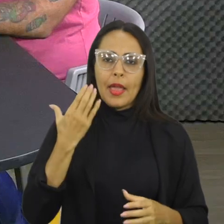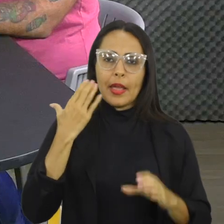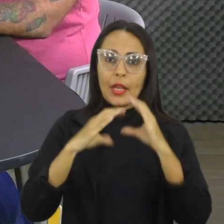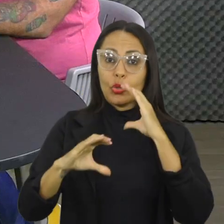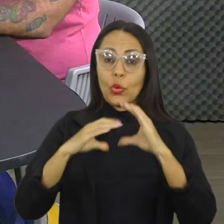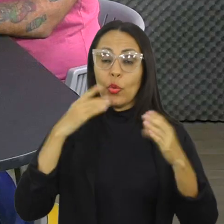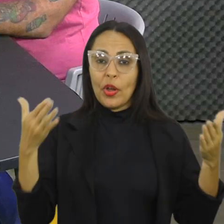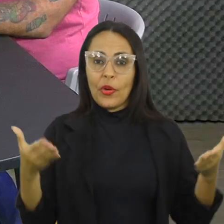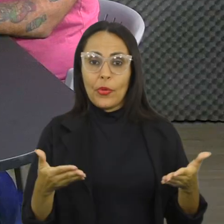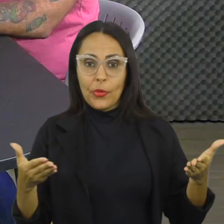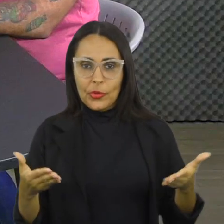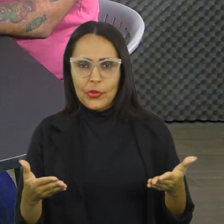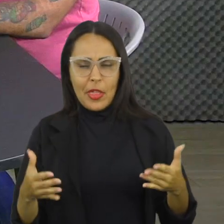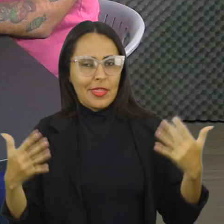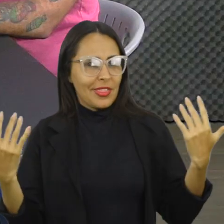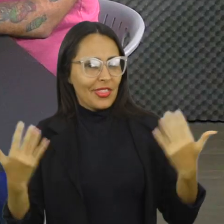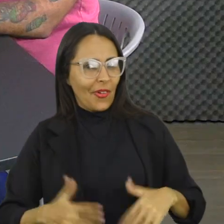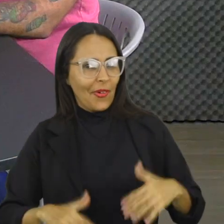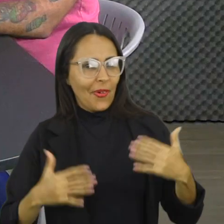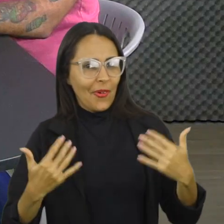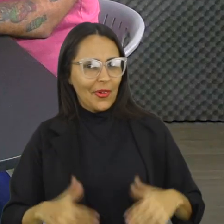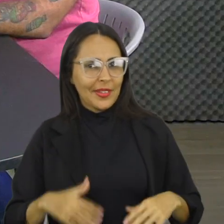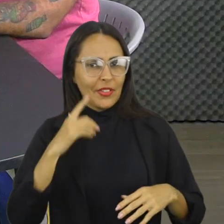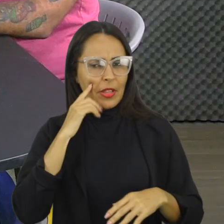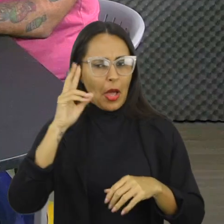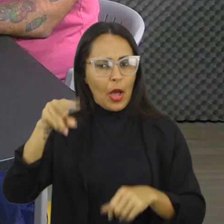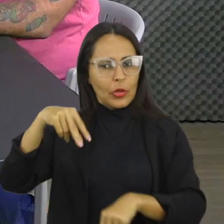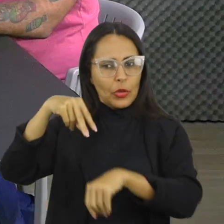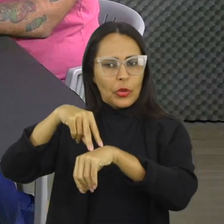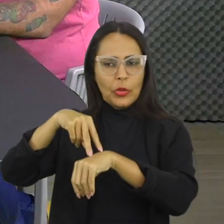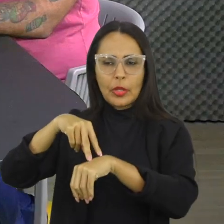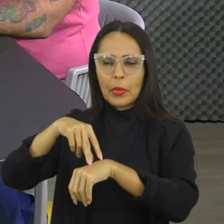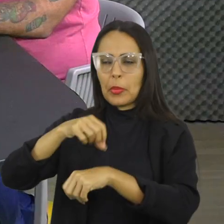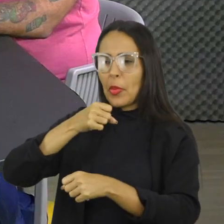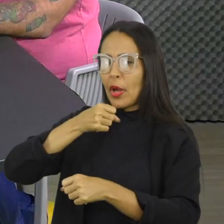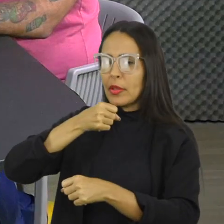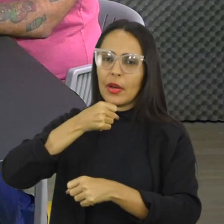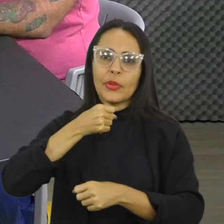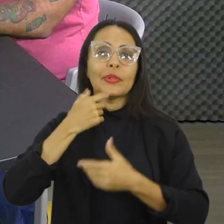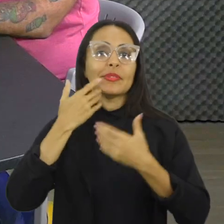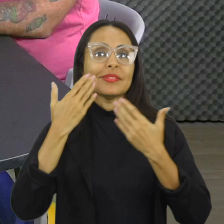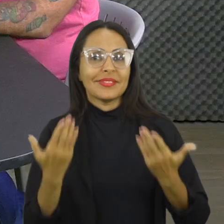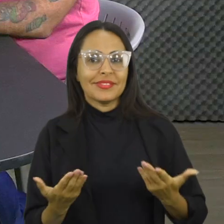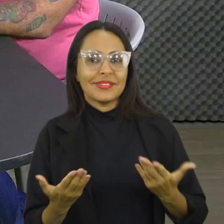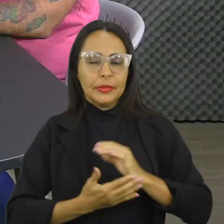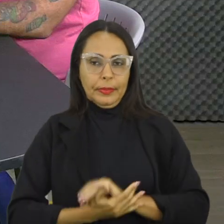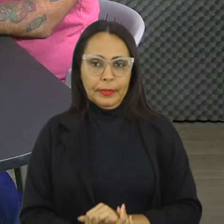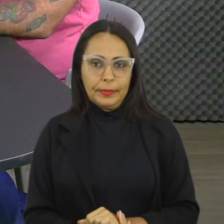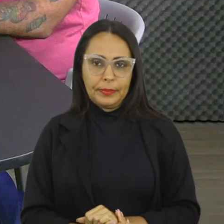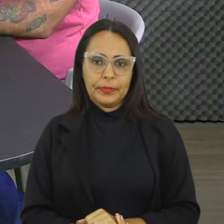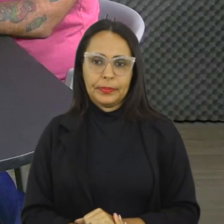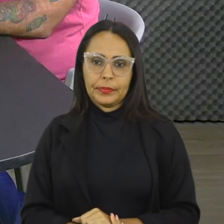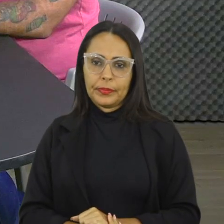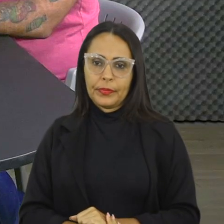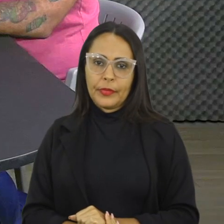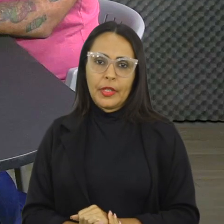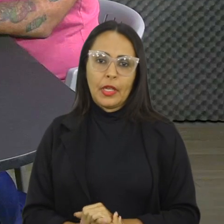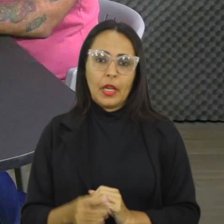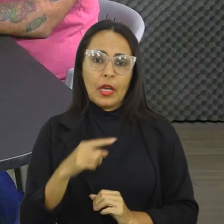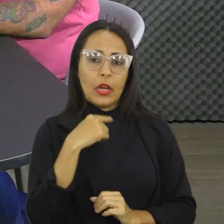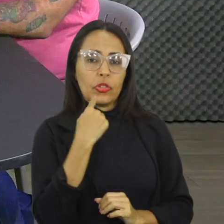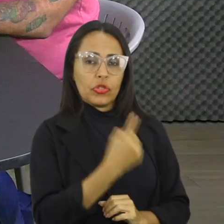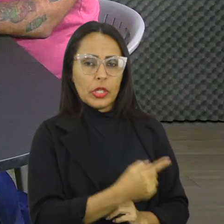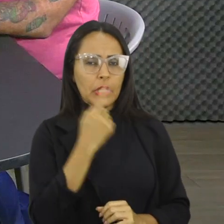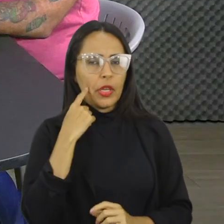e ela já tá brilhando aí muito, muito, muito. E, assim, a gente